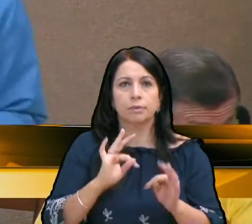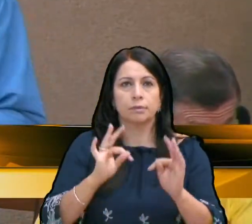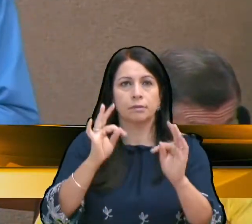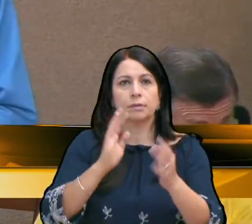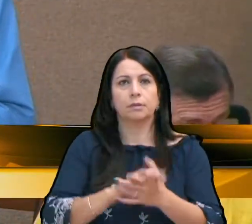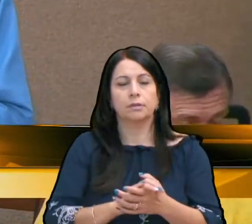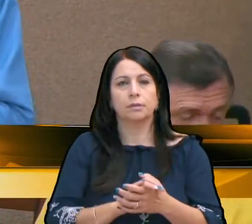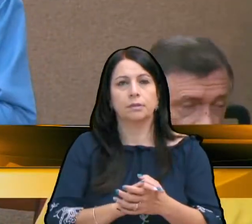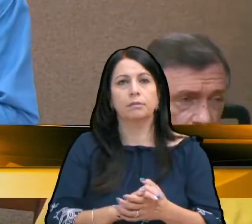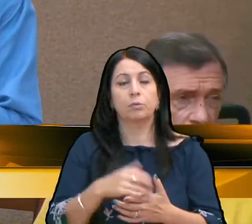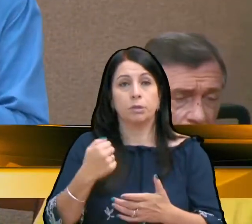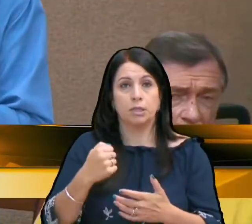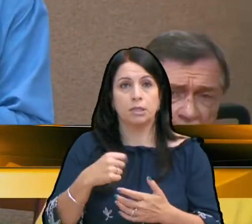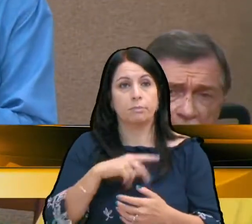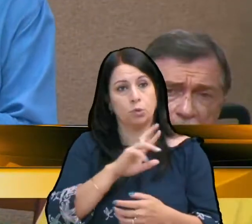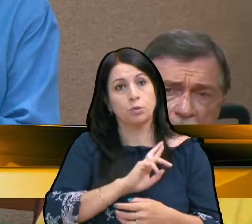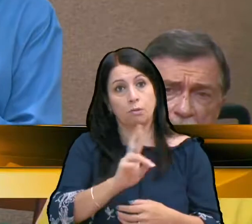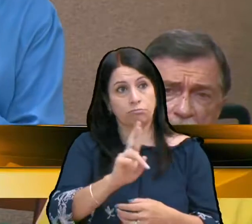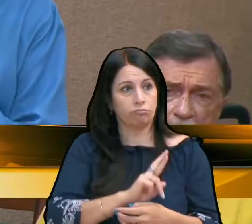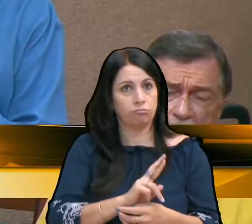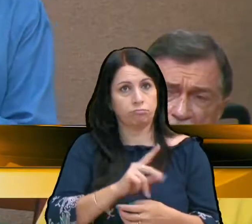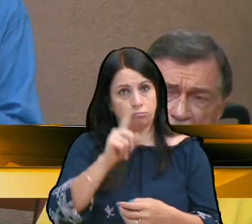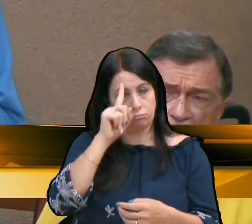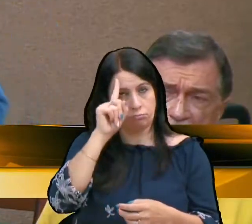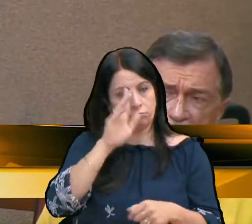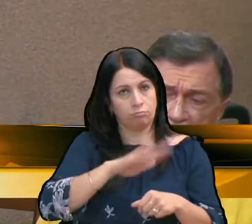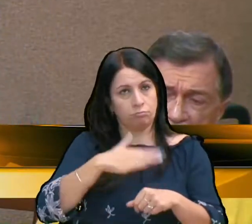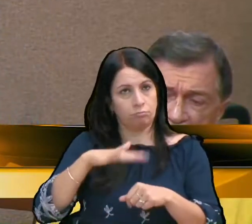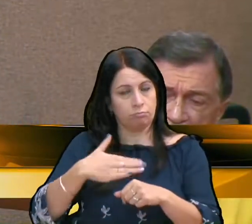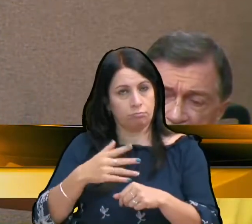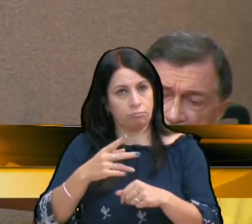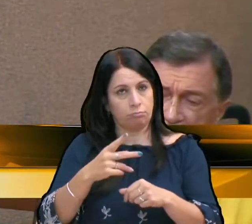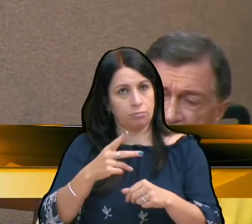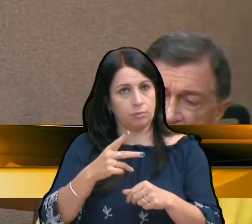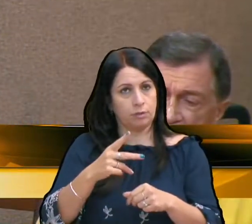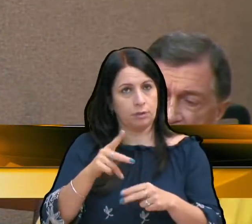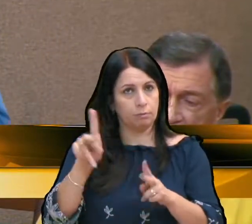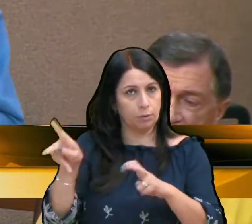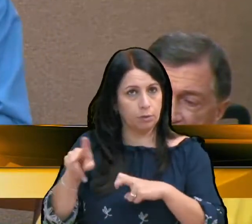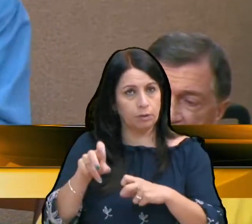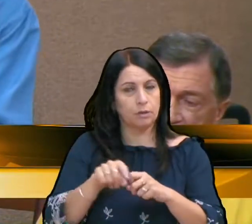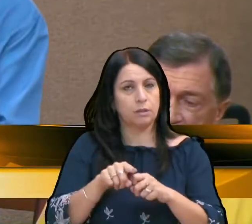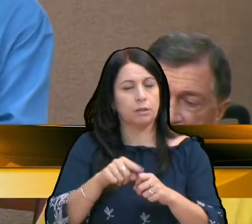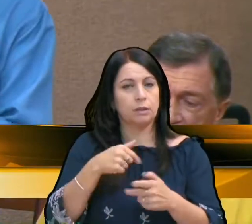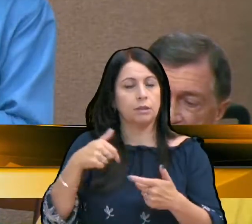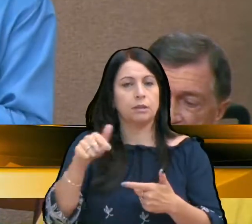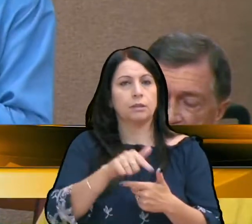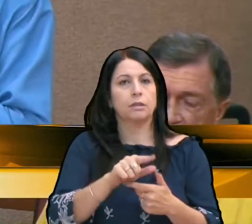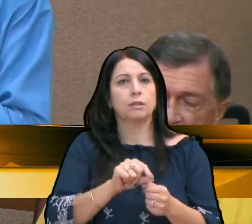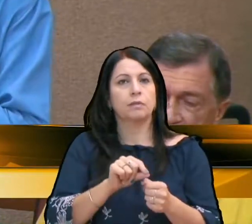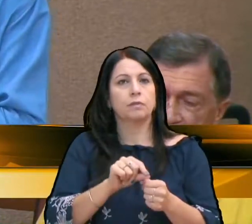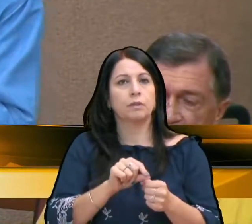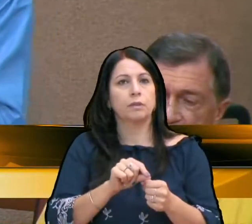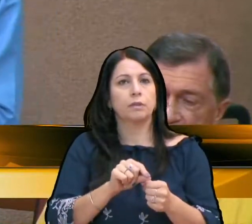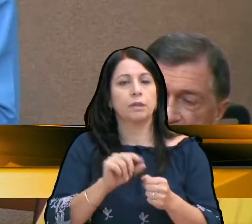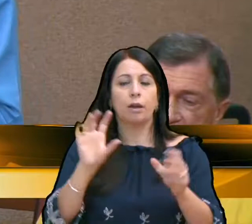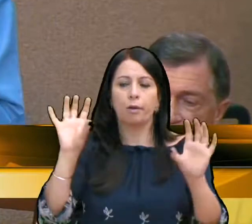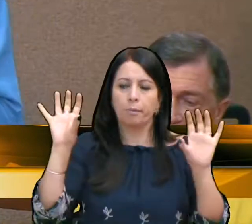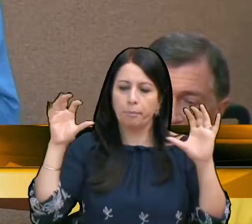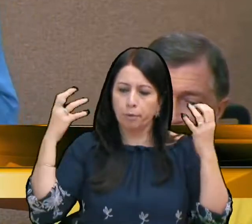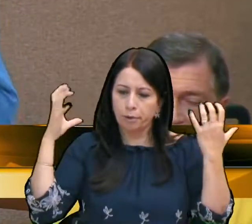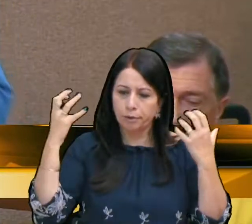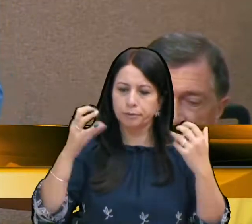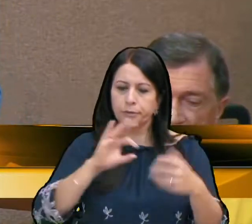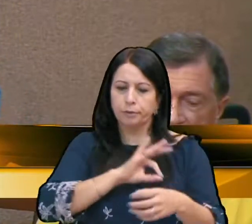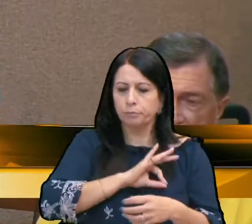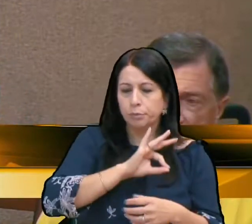tecnologia, e nós precisamos sim do retorno. E cada dia mais o nosso produtor, seja nossas emergências que a gente precisa, nossas ambulâncias, nossa